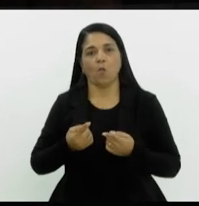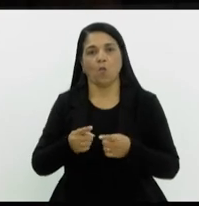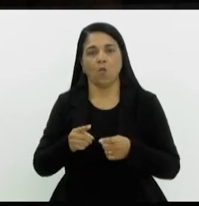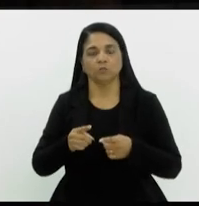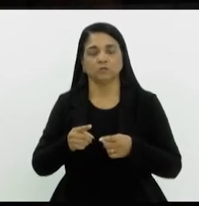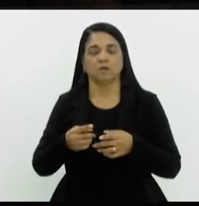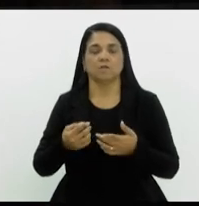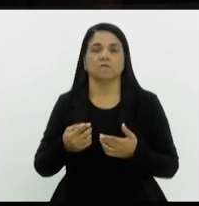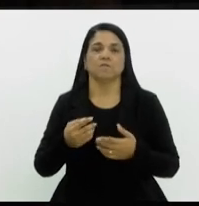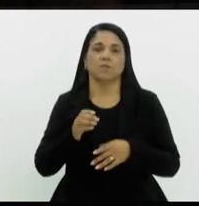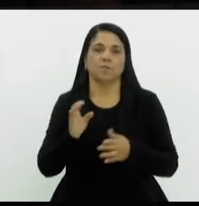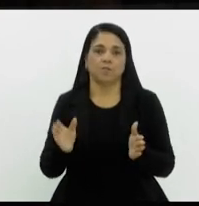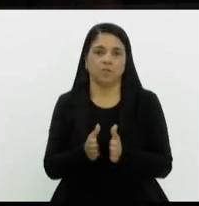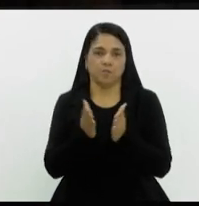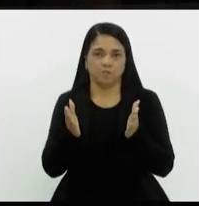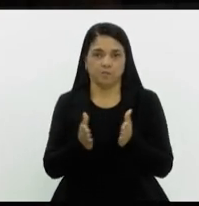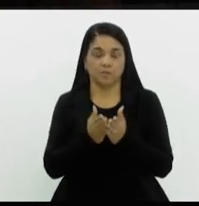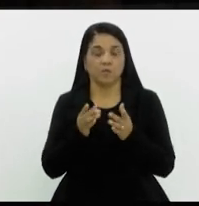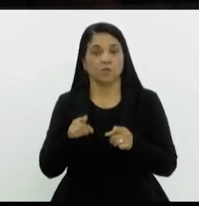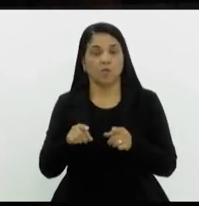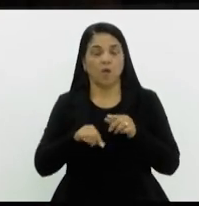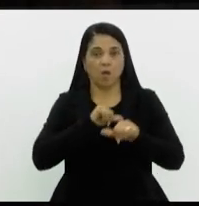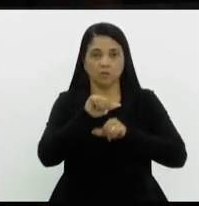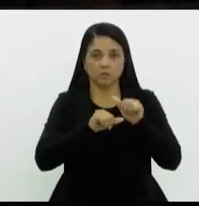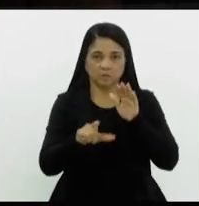alteração que nós fizemos na lei do FECP,